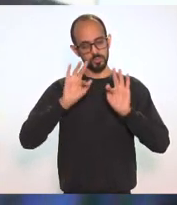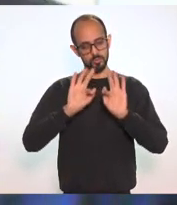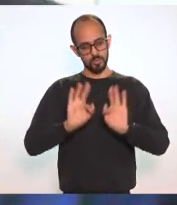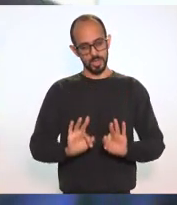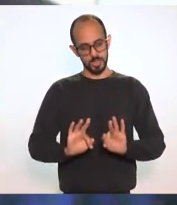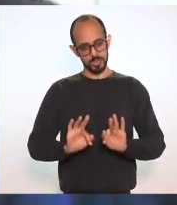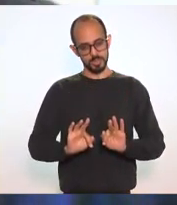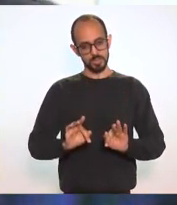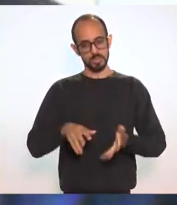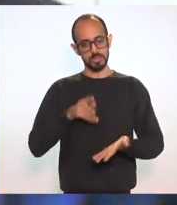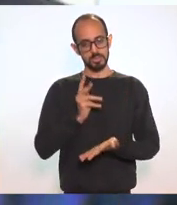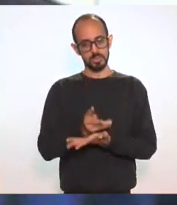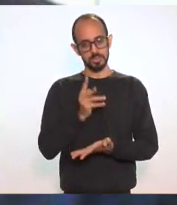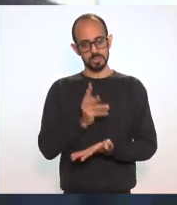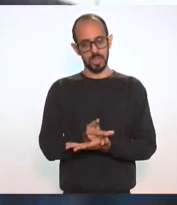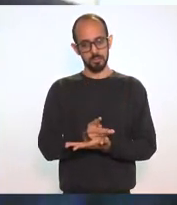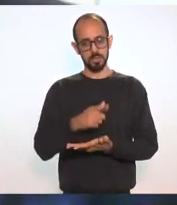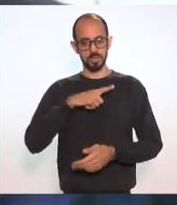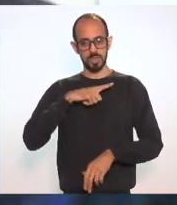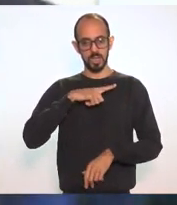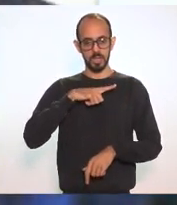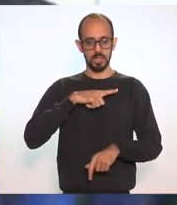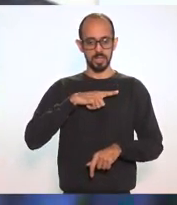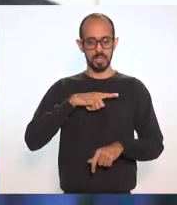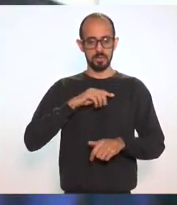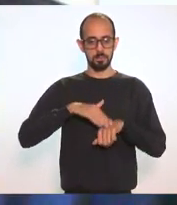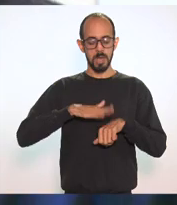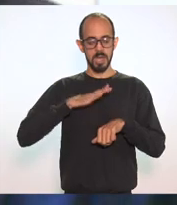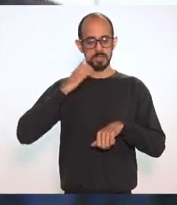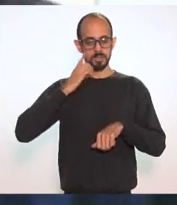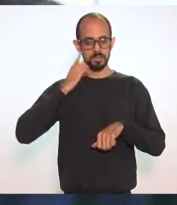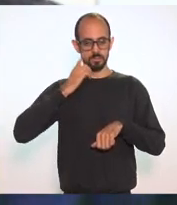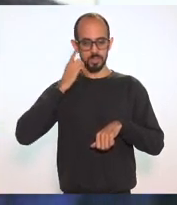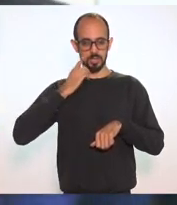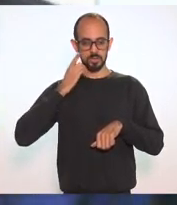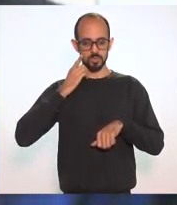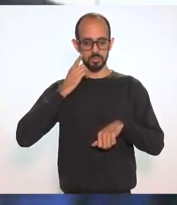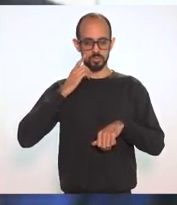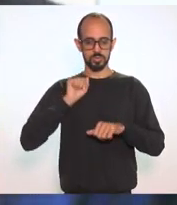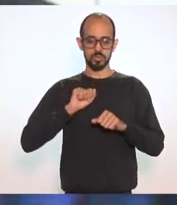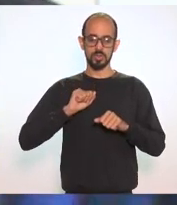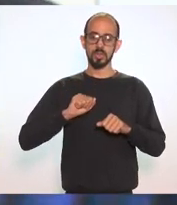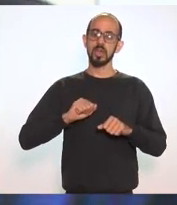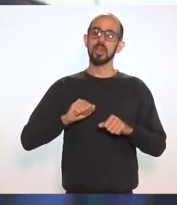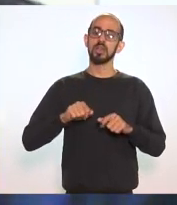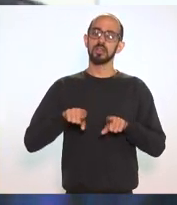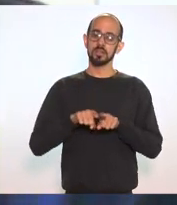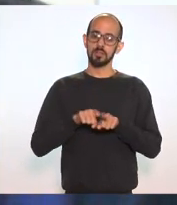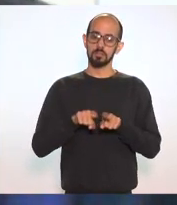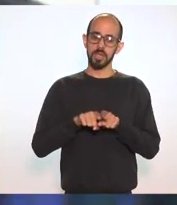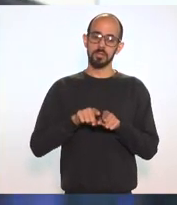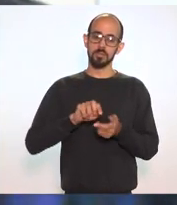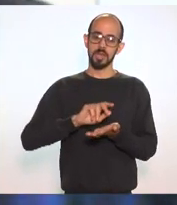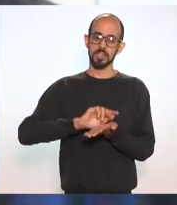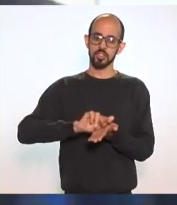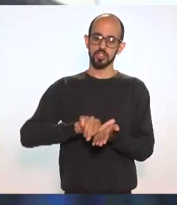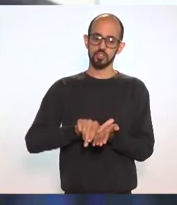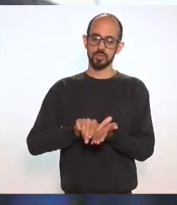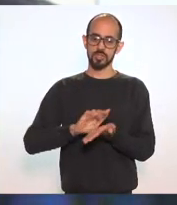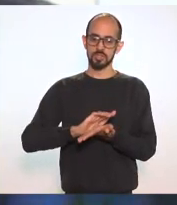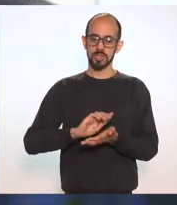mais parlamentares que são da pauta antirracista, são da pauta pela diversidade religiosa e pelo respeito